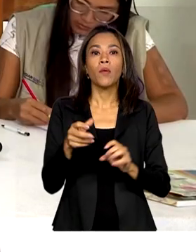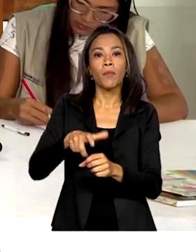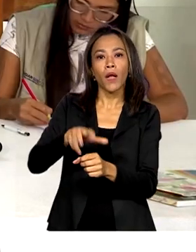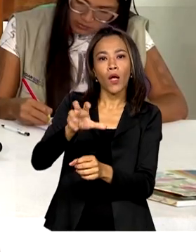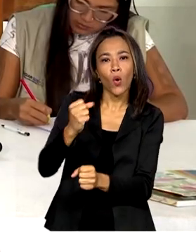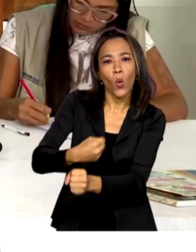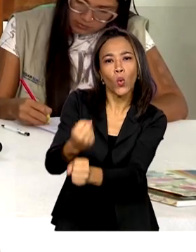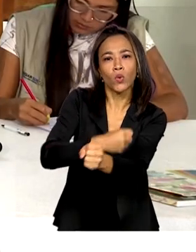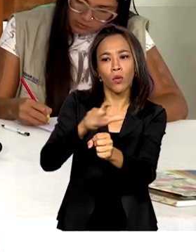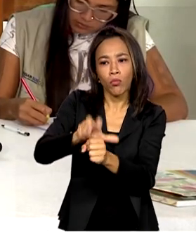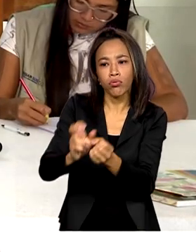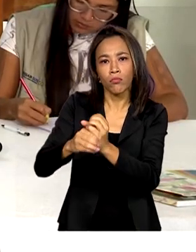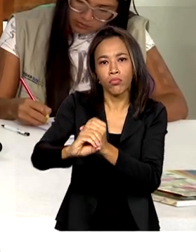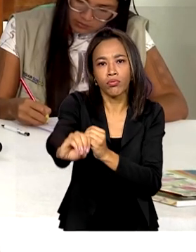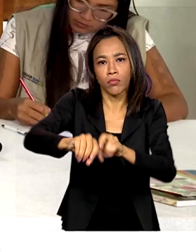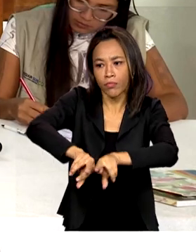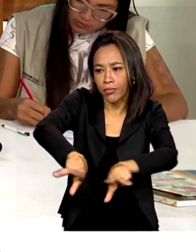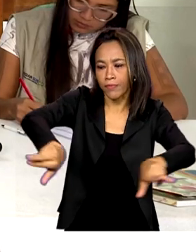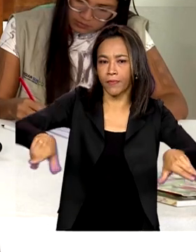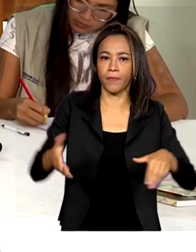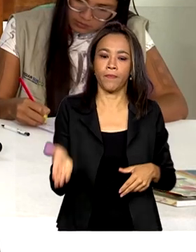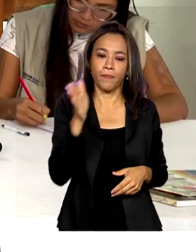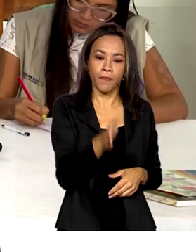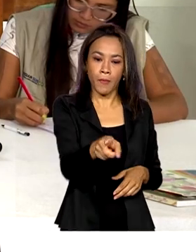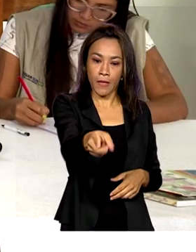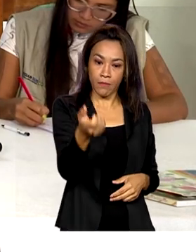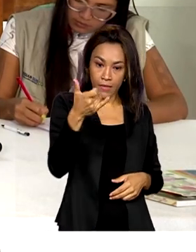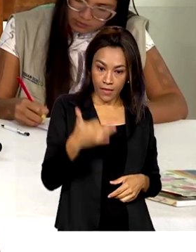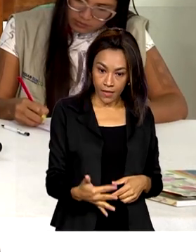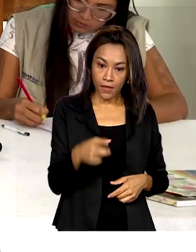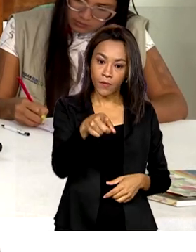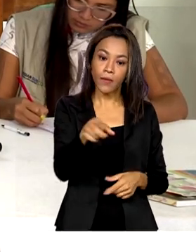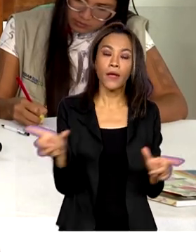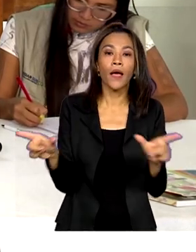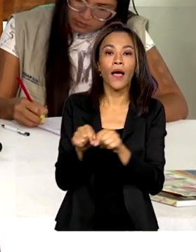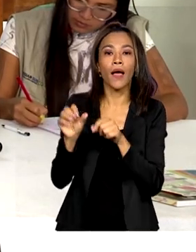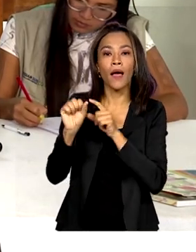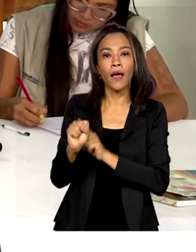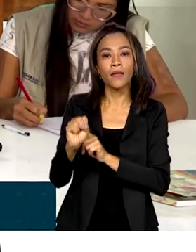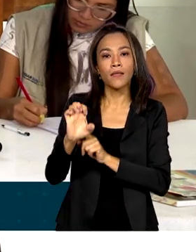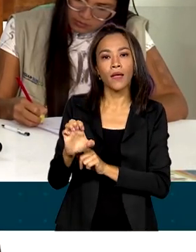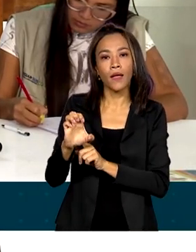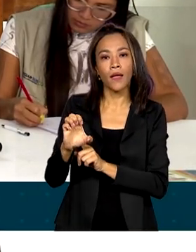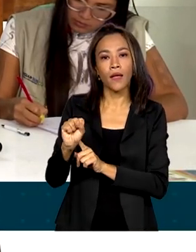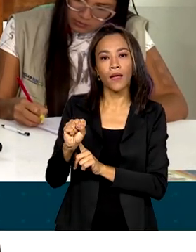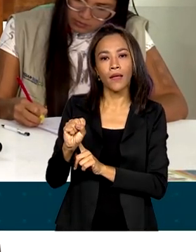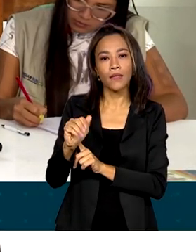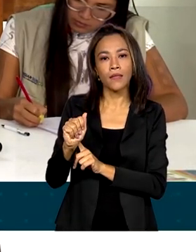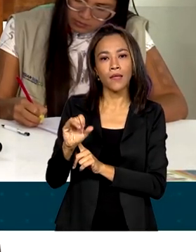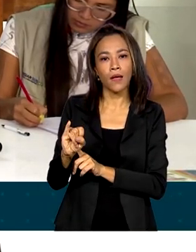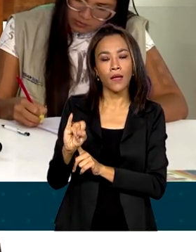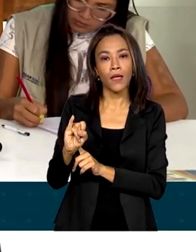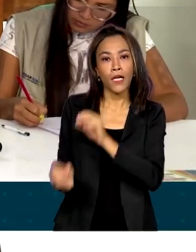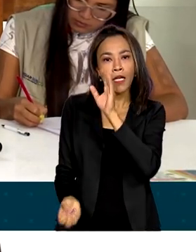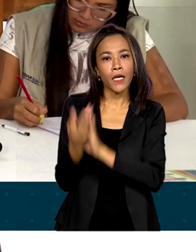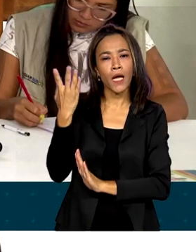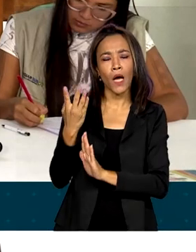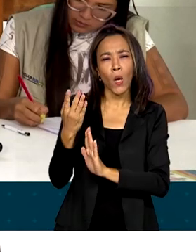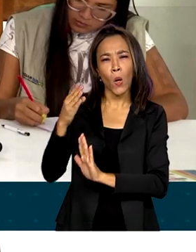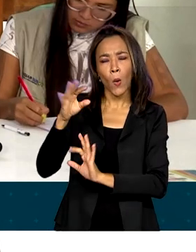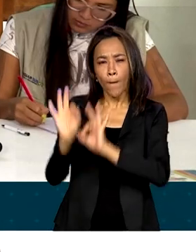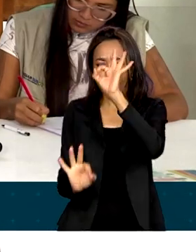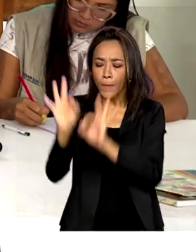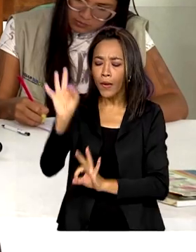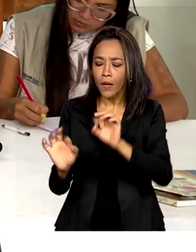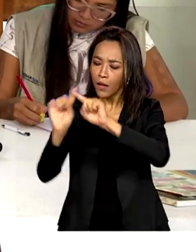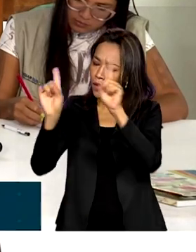Nós recebemos uma autorização para que a CESAI possa elaborar um plano de infraestrutura. Esse plano de infraestrutura